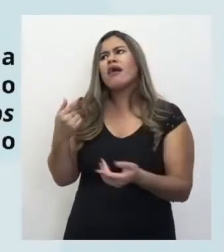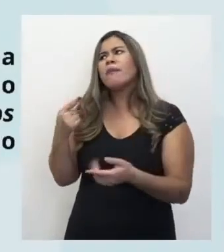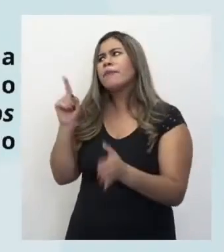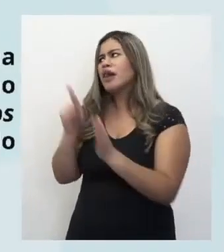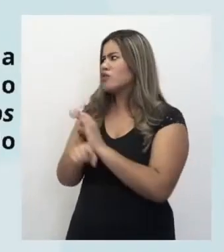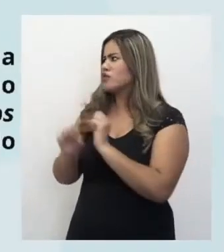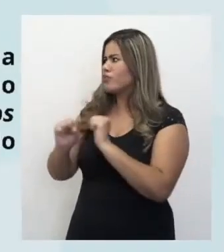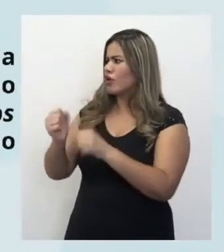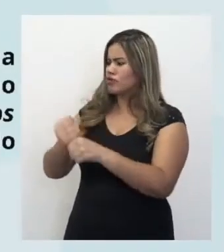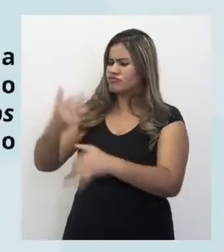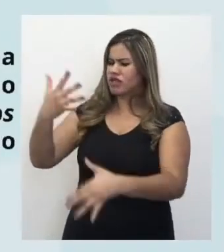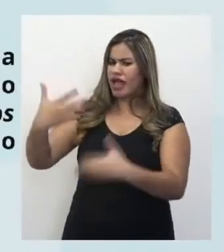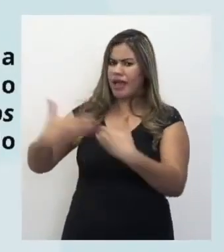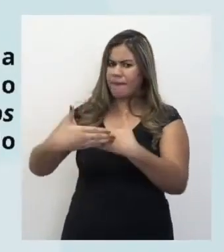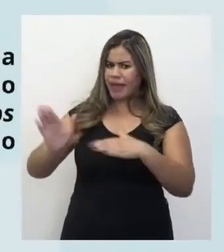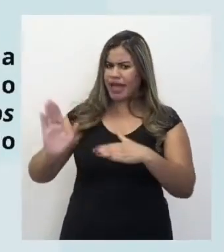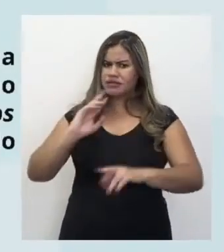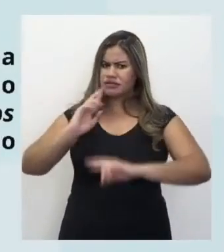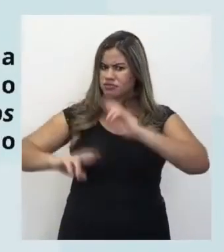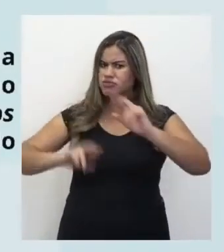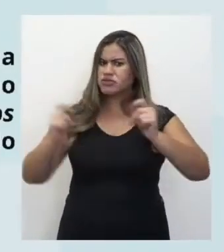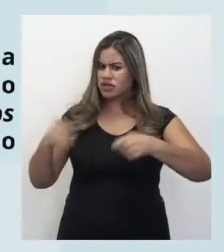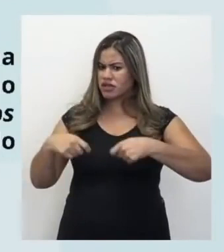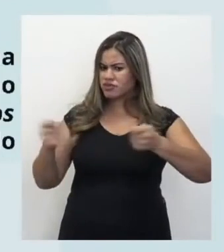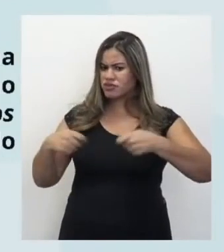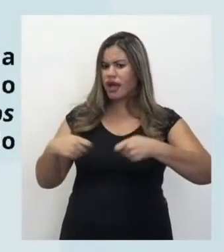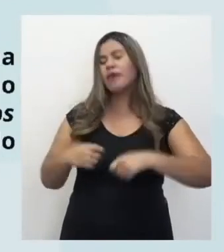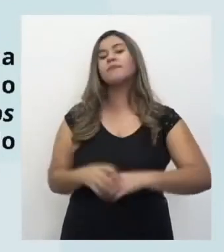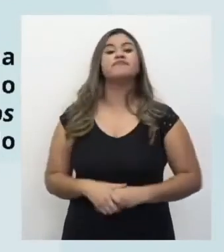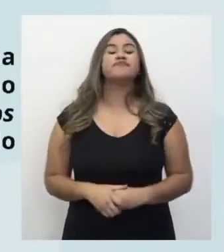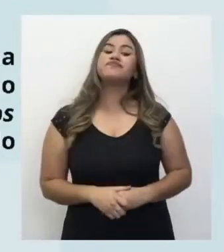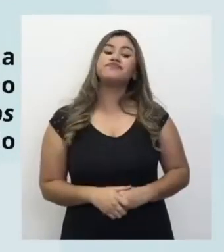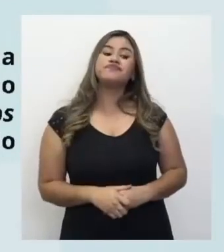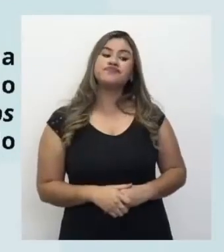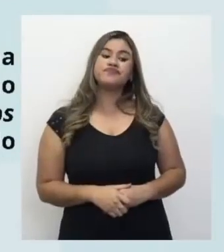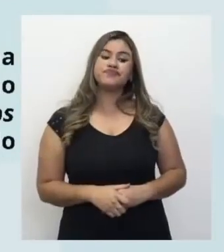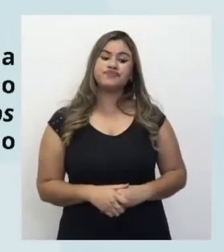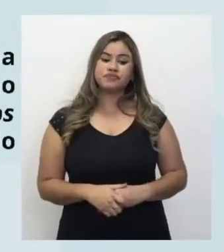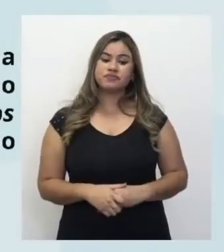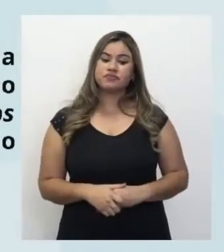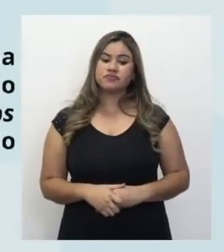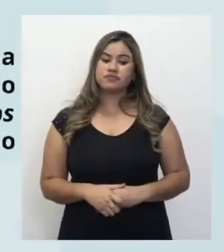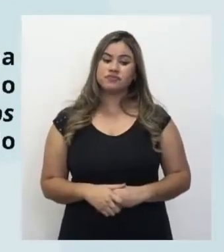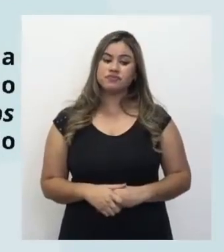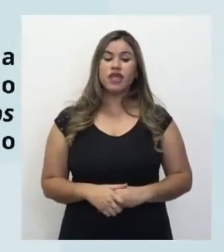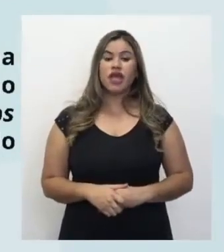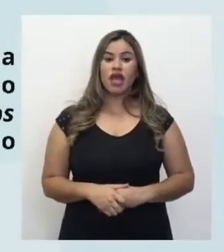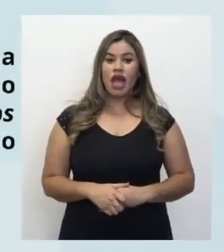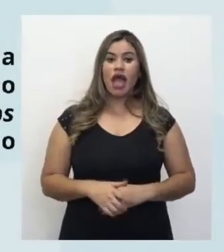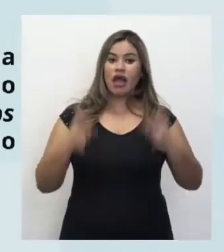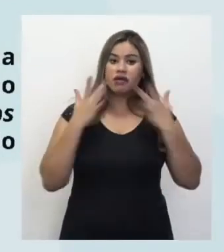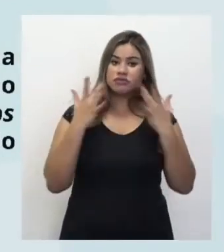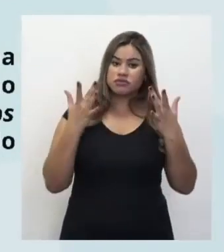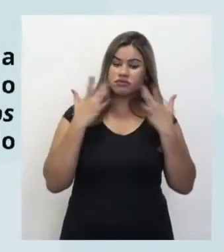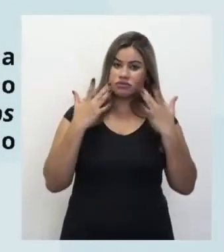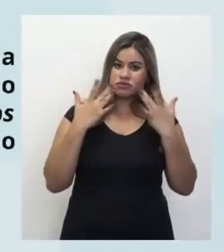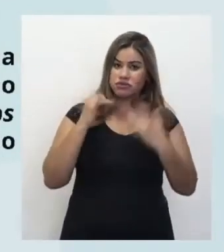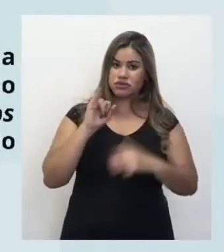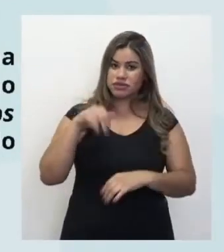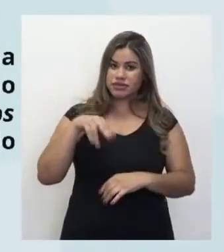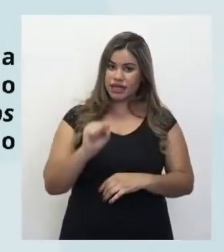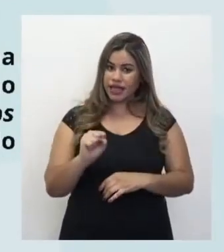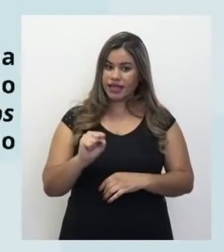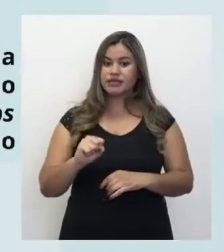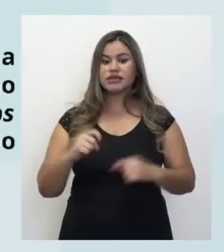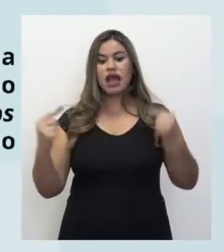deixar participar. o chat aberto, gente, que eles vão respondendo também. Isso, por favor. Como podemos relacionar o que acontece na peça Farsa de Inês Pereira